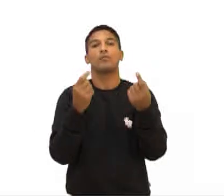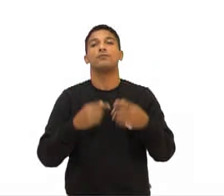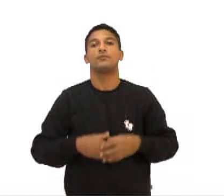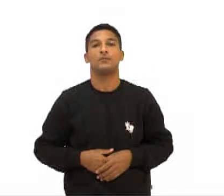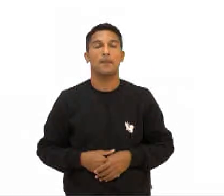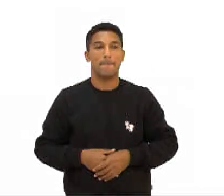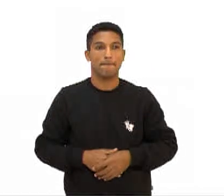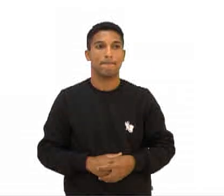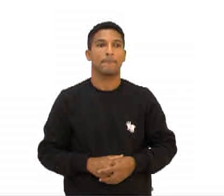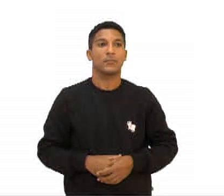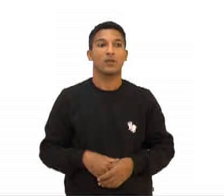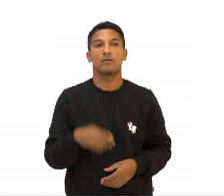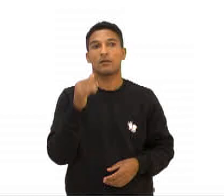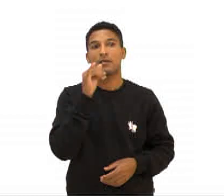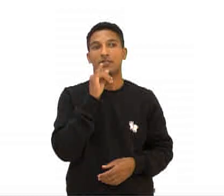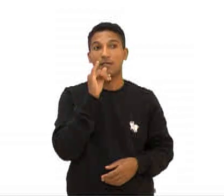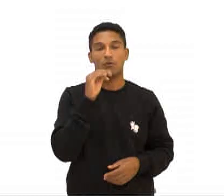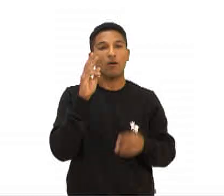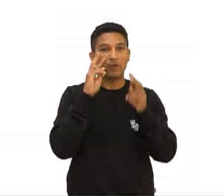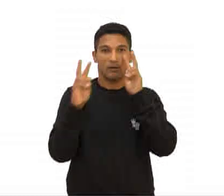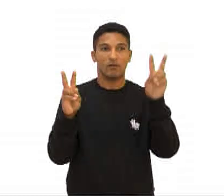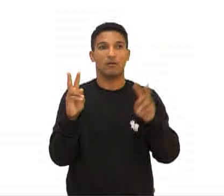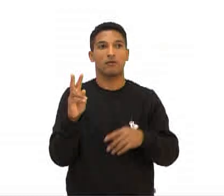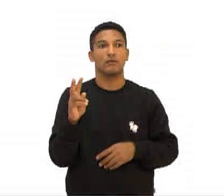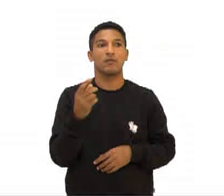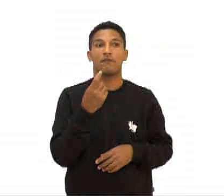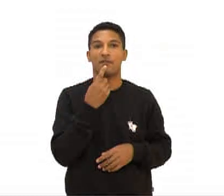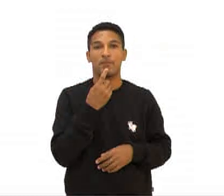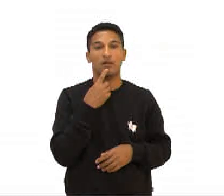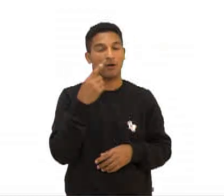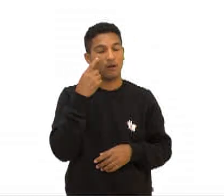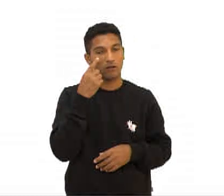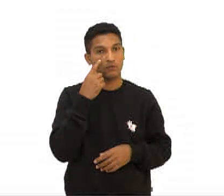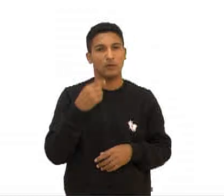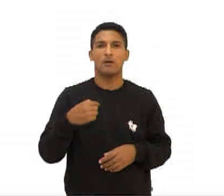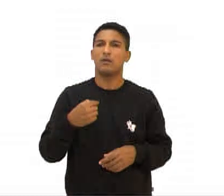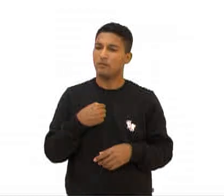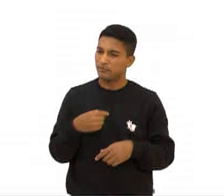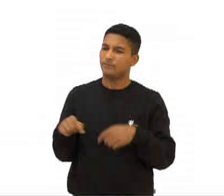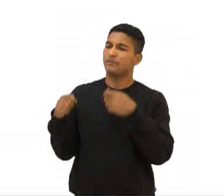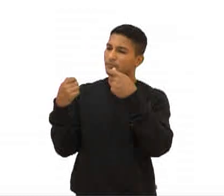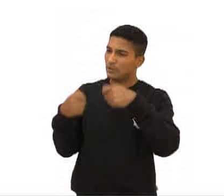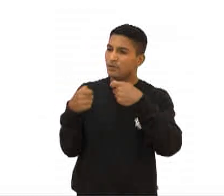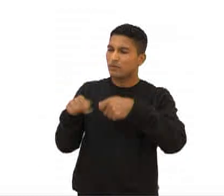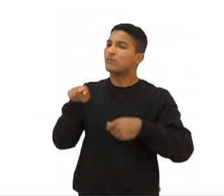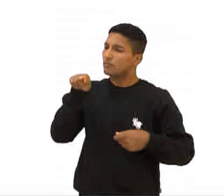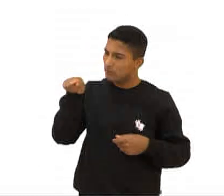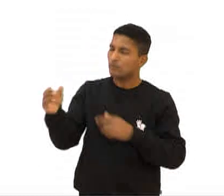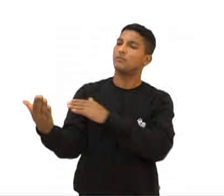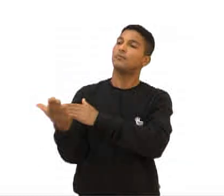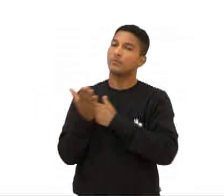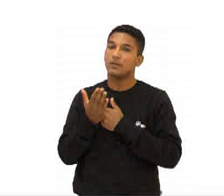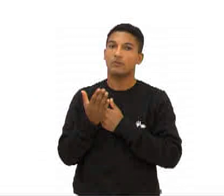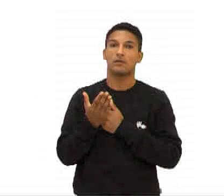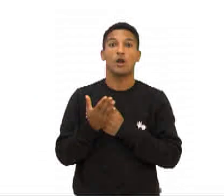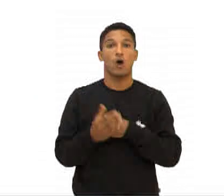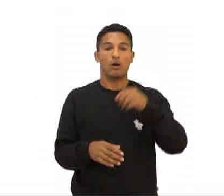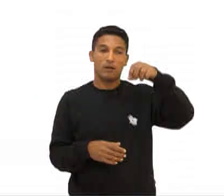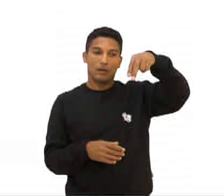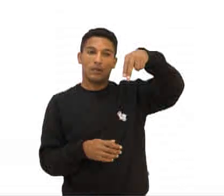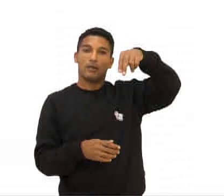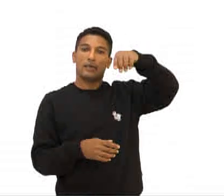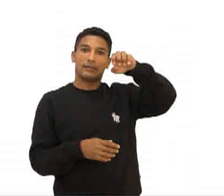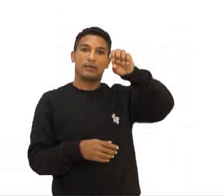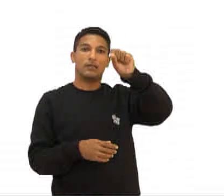Exemplo, necessito que você me ajude. Necessito, oração principal, que você me ajude,